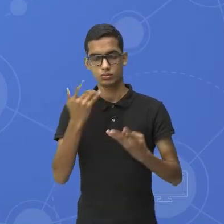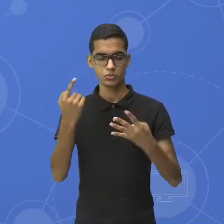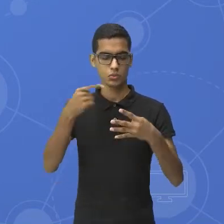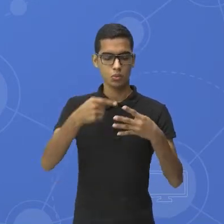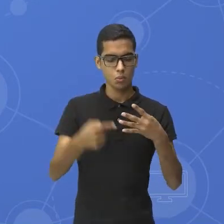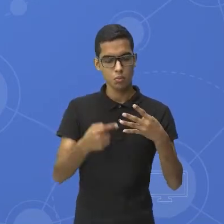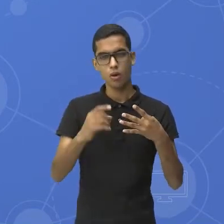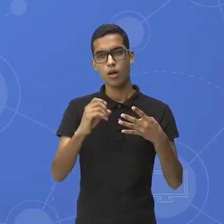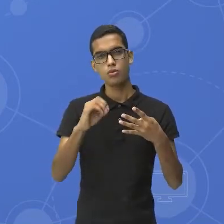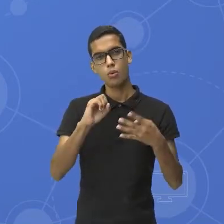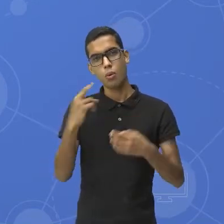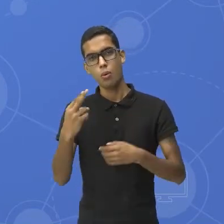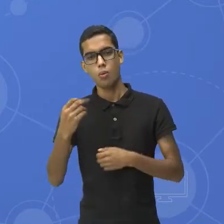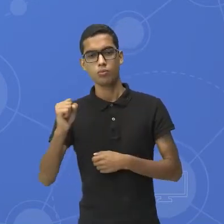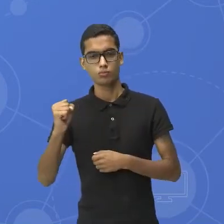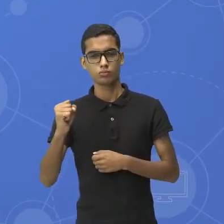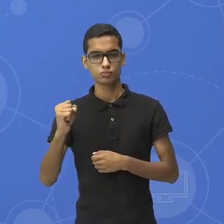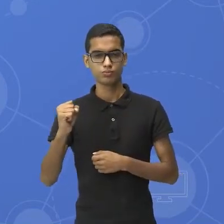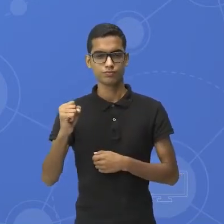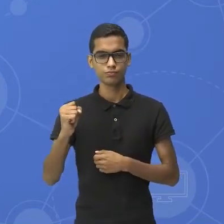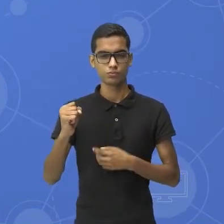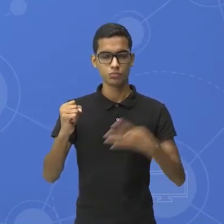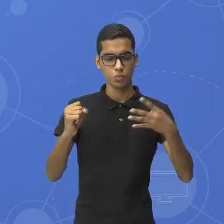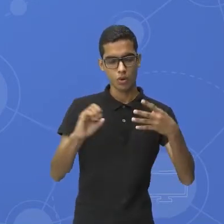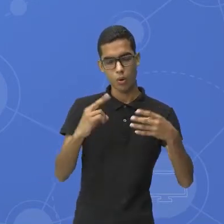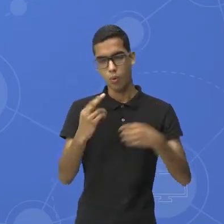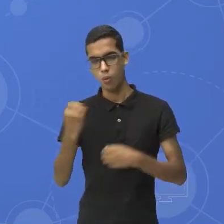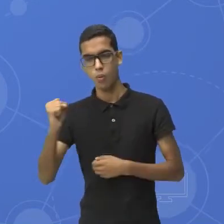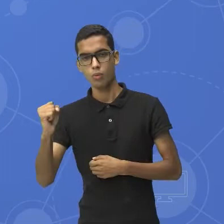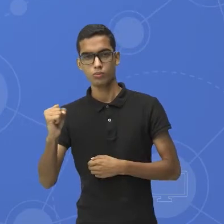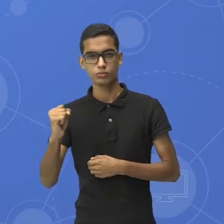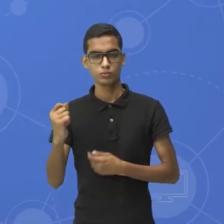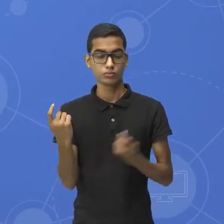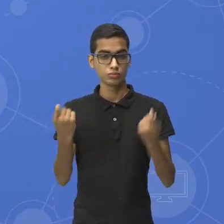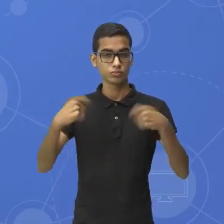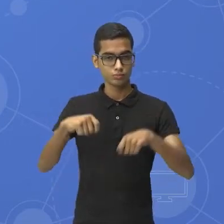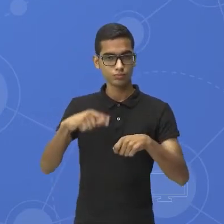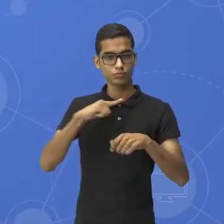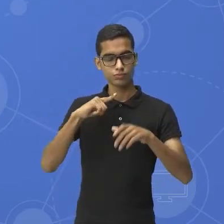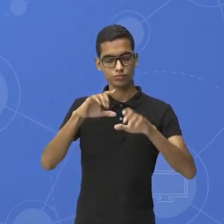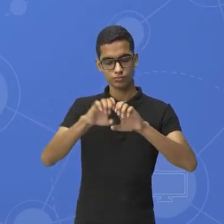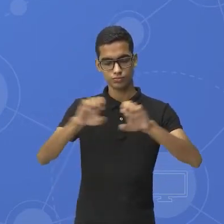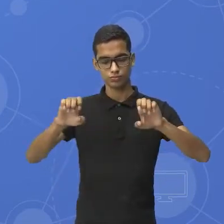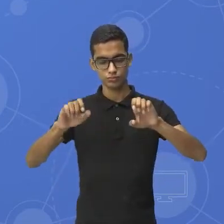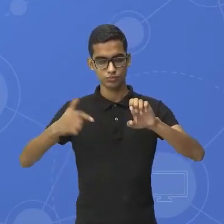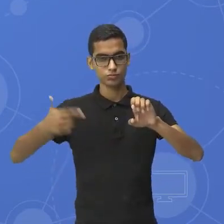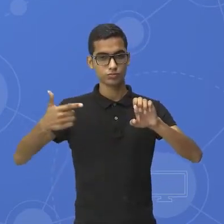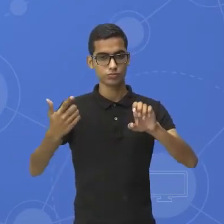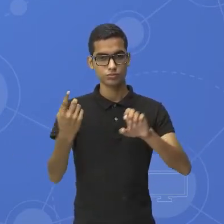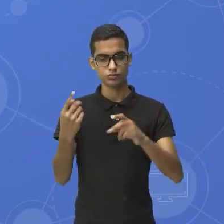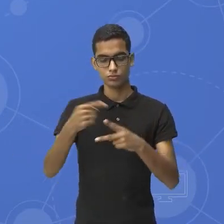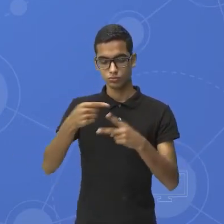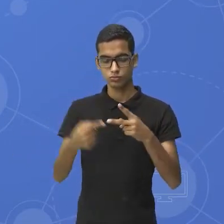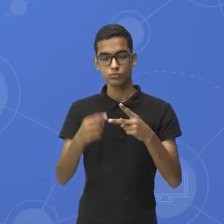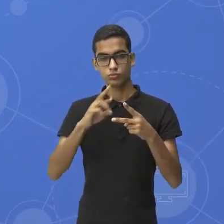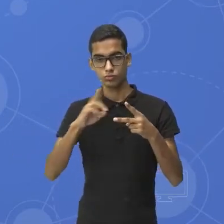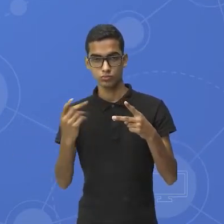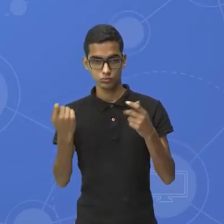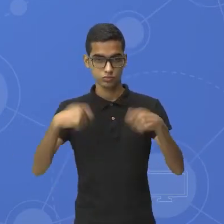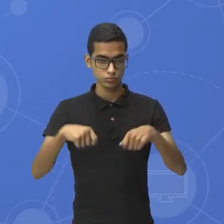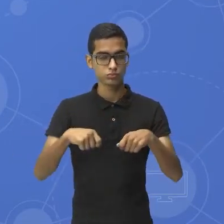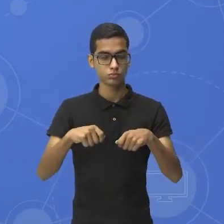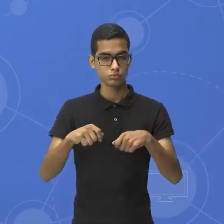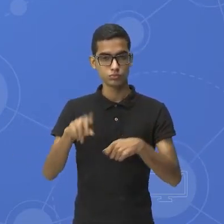Ou 4 ou 8 servem para essa equação do segundo grau. São duas respostas possíveis. Você pode usar uma ou